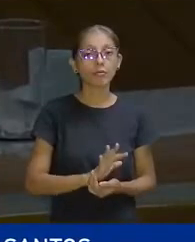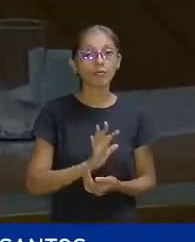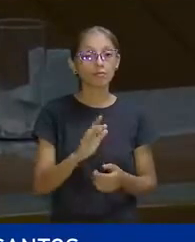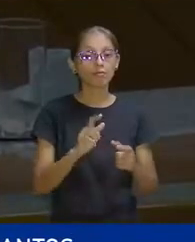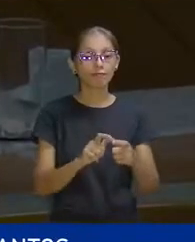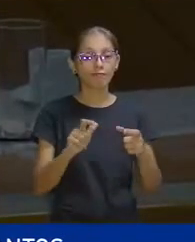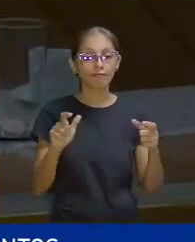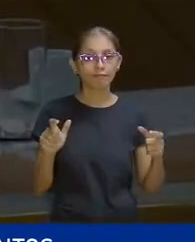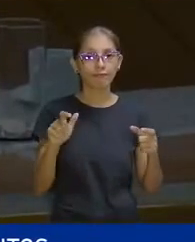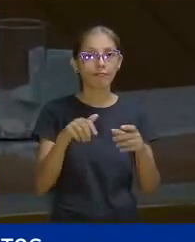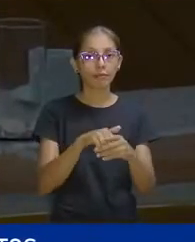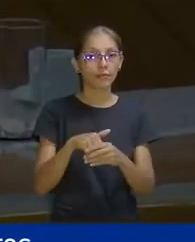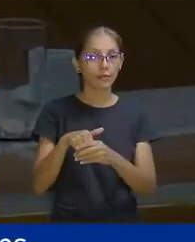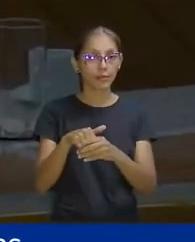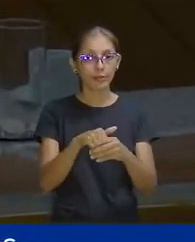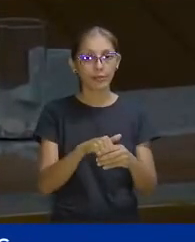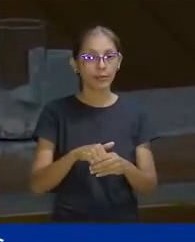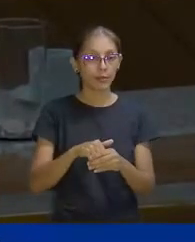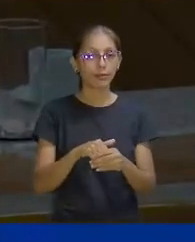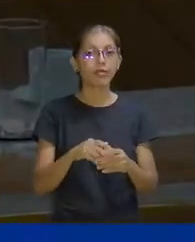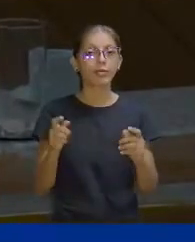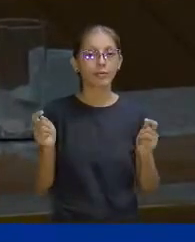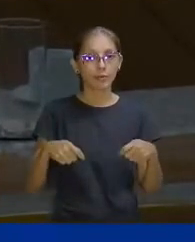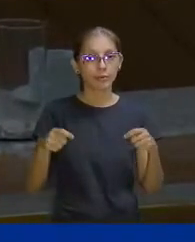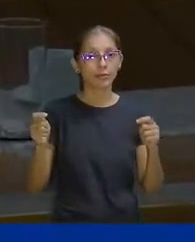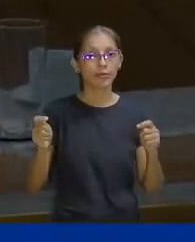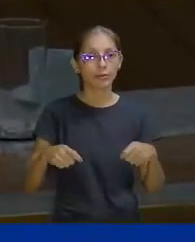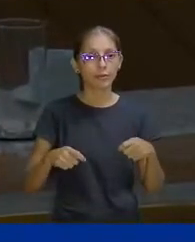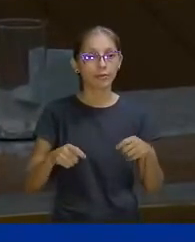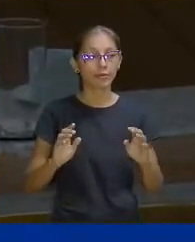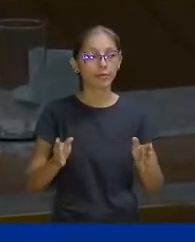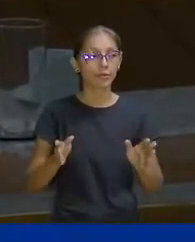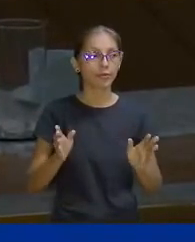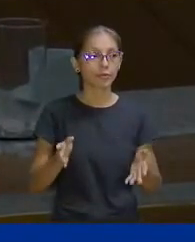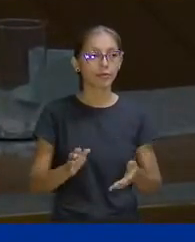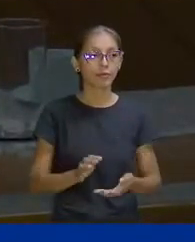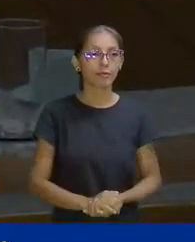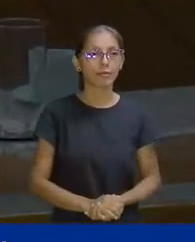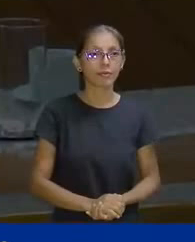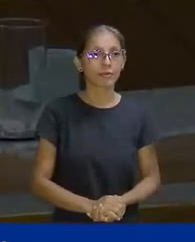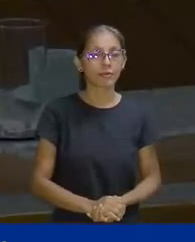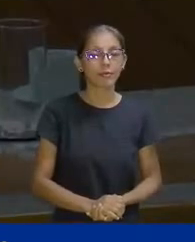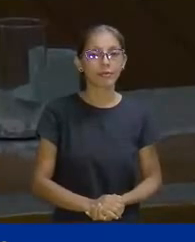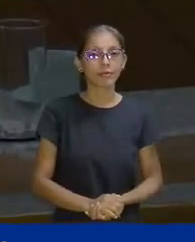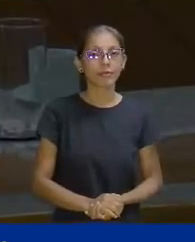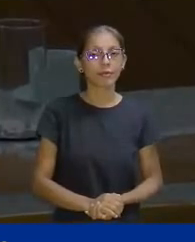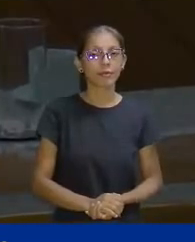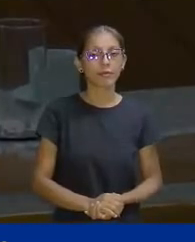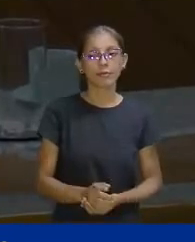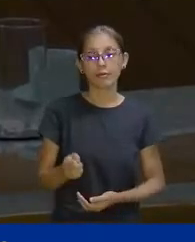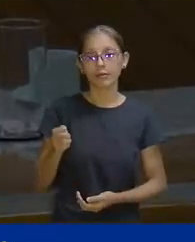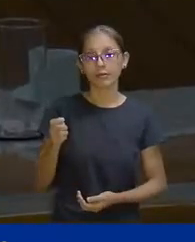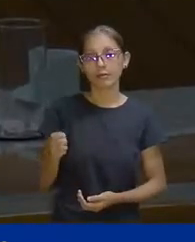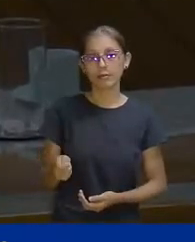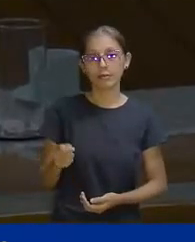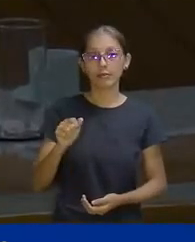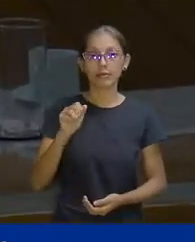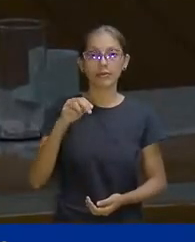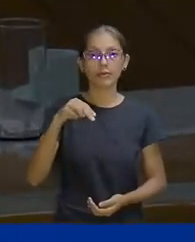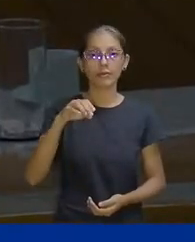com voto de Minerva do juiz que presidia a sessão, nosso colega juiz